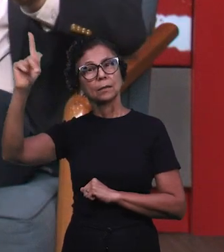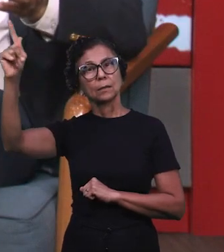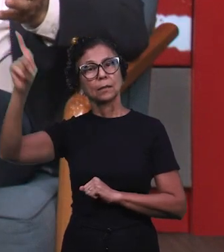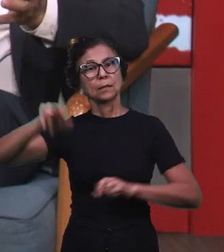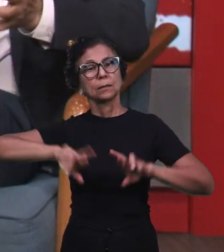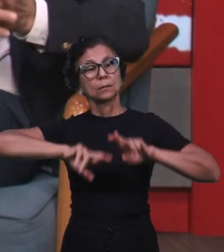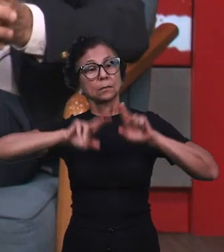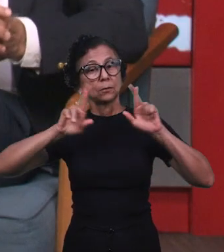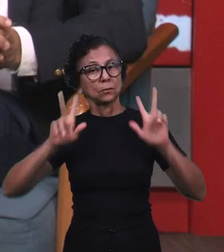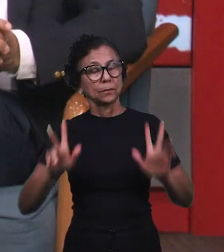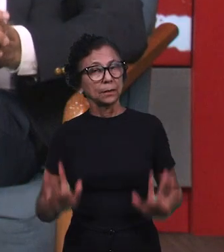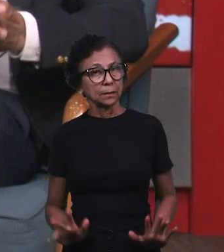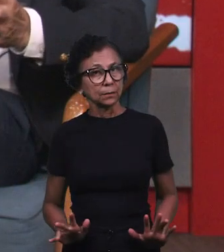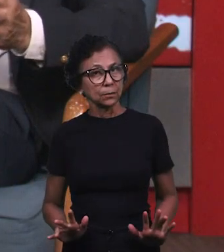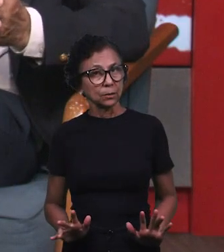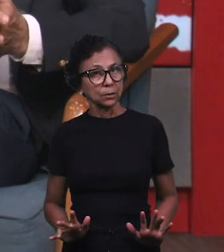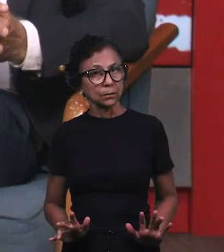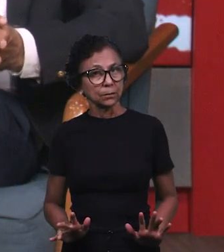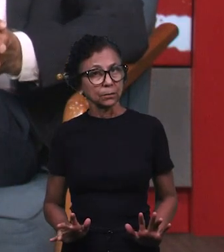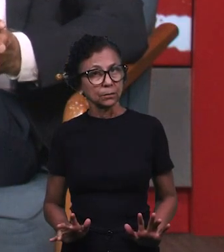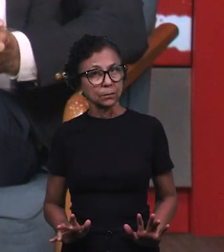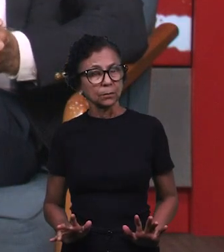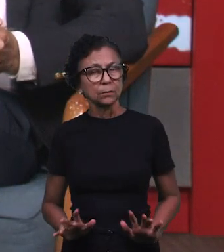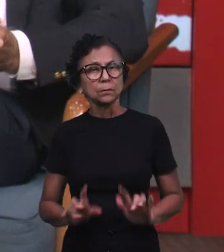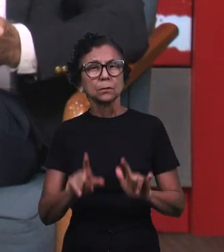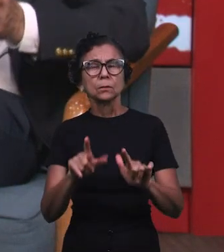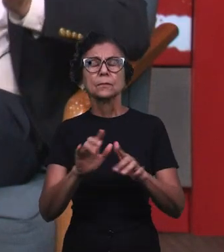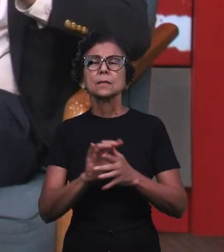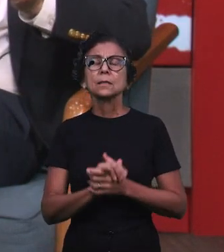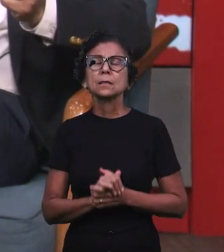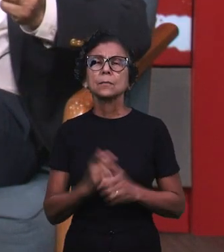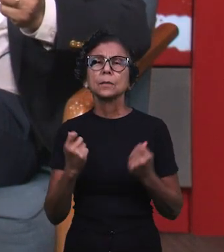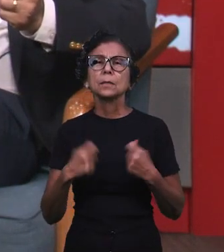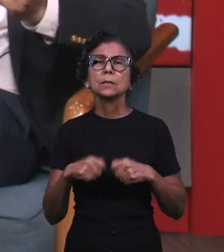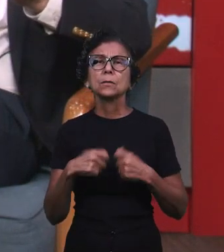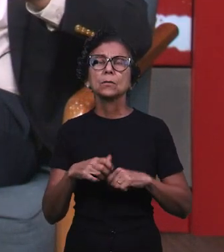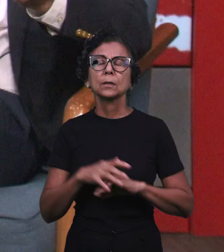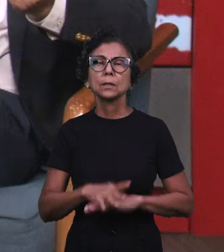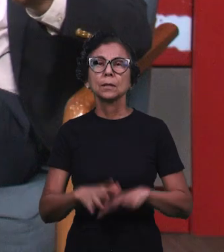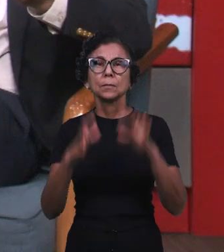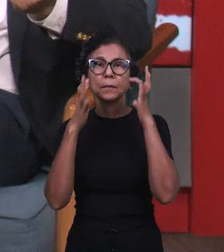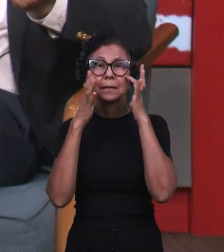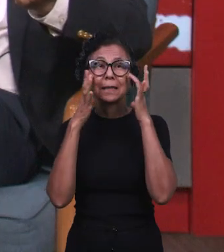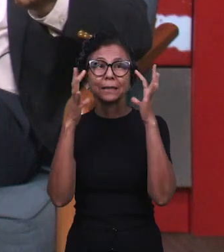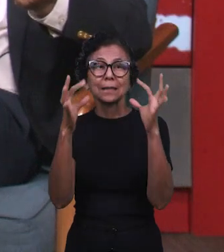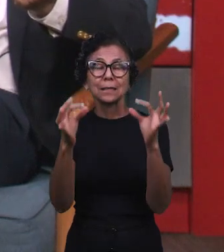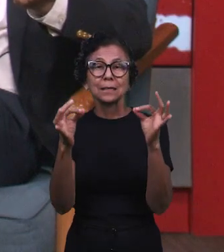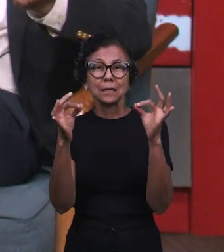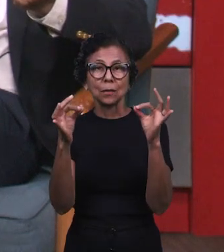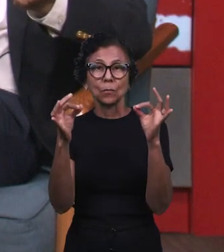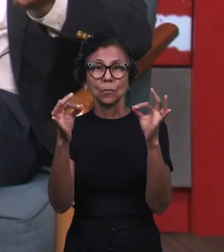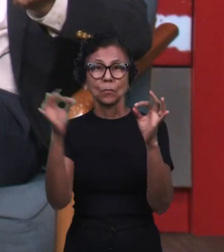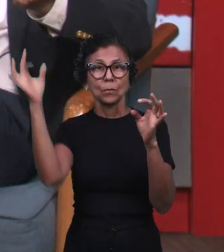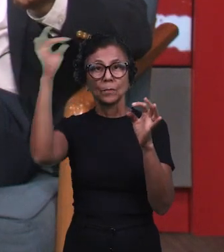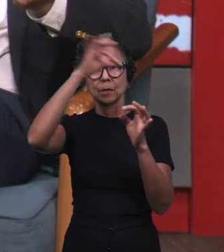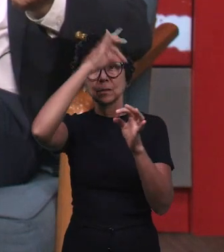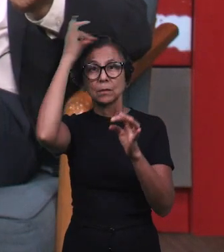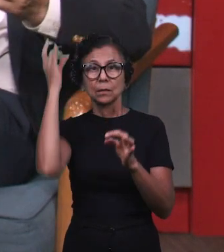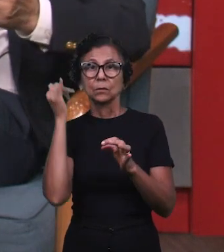Então, você tem que ouvir. Então, ouvir o quê? Ouvir o que o Espírito Santo fala.